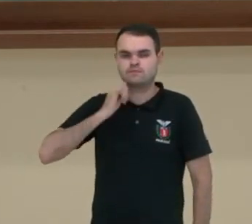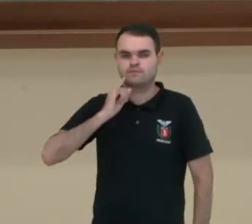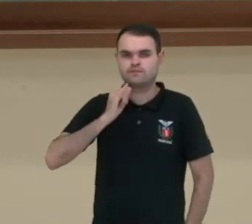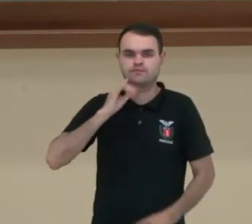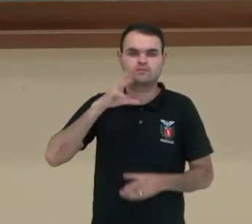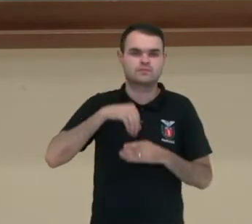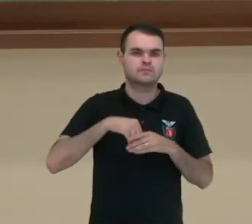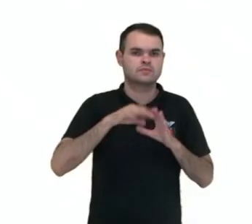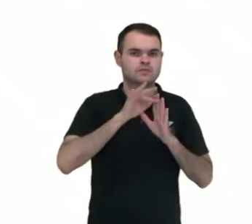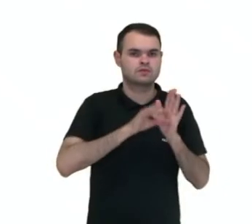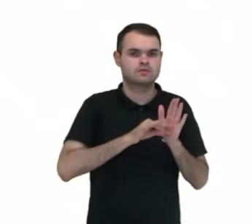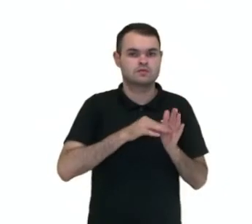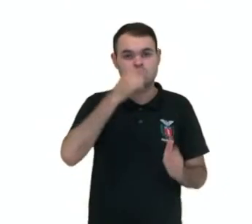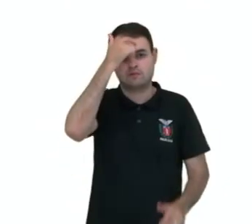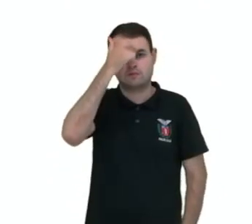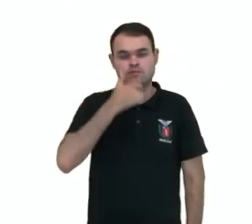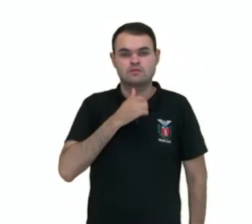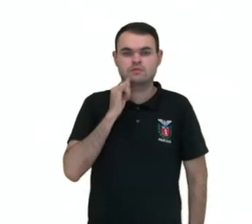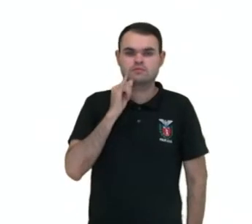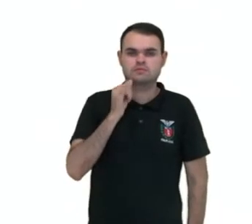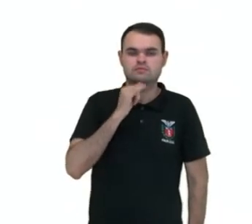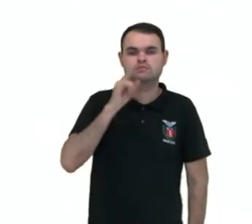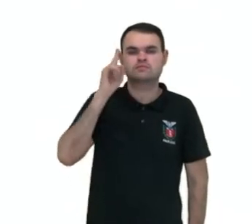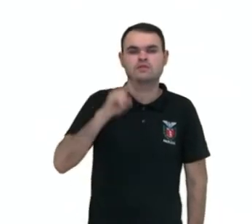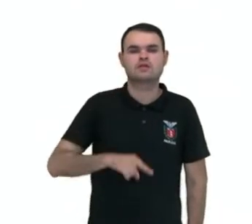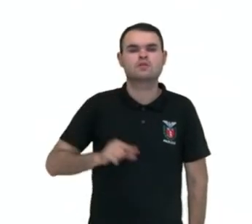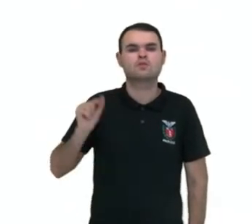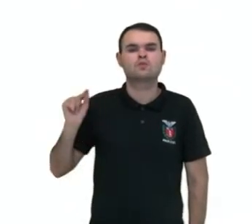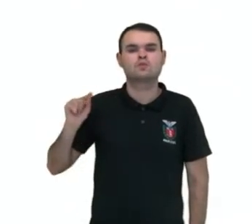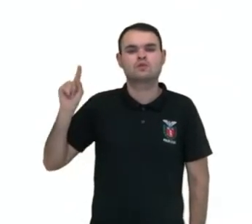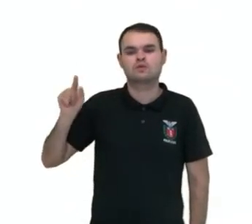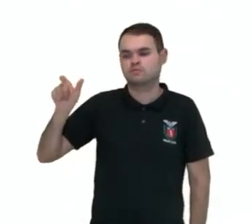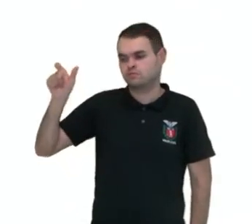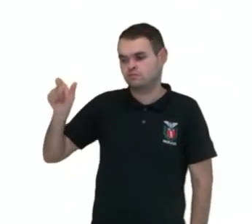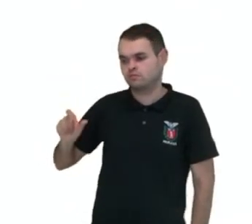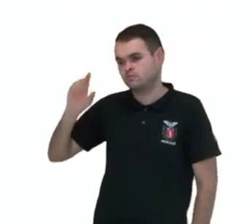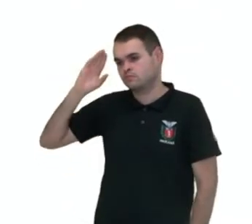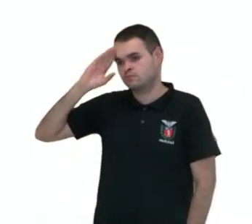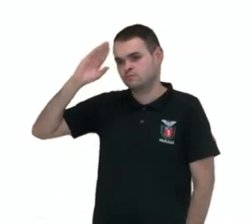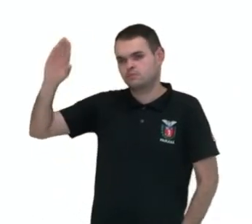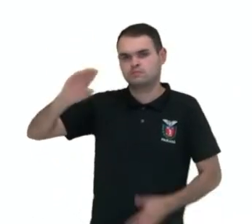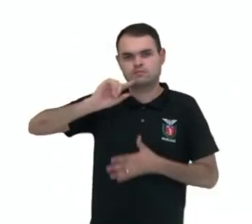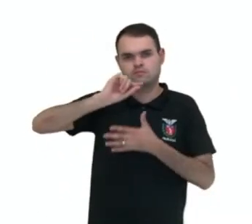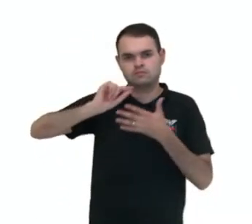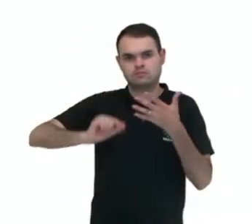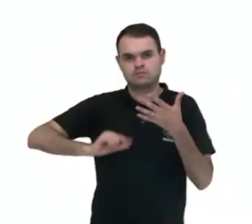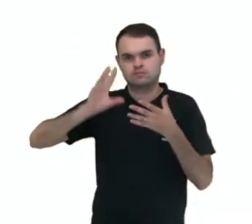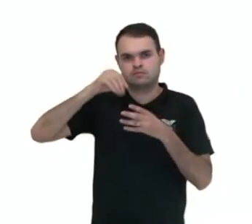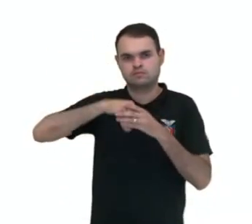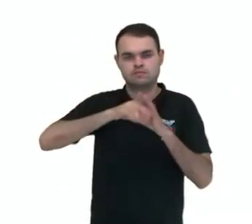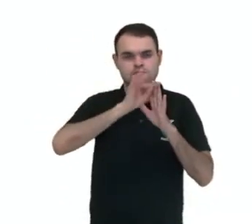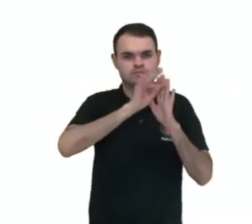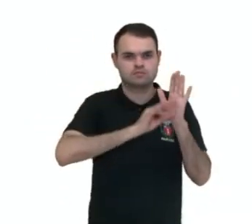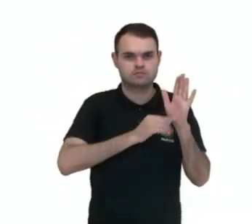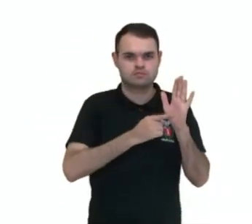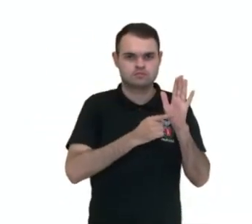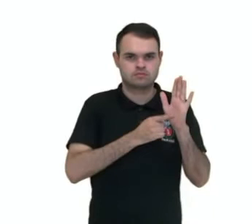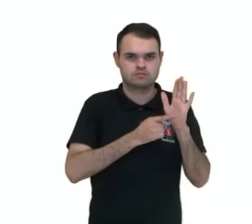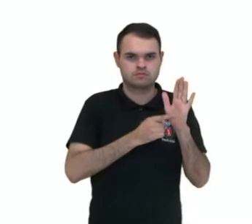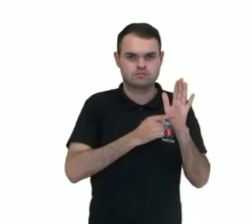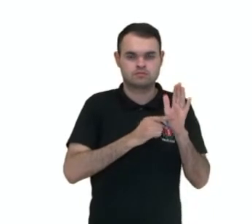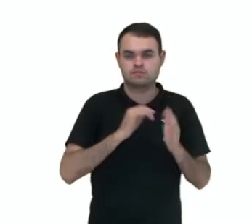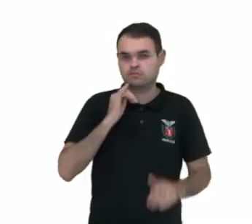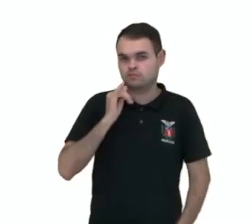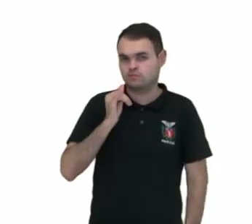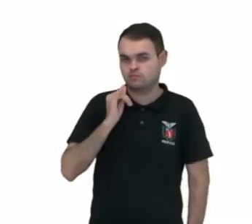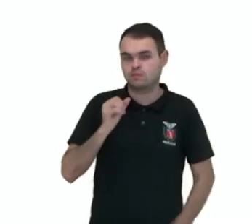Olha lá, o narrador, então, ele é colocado como um dos principais elementos dentro do nosso texto, né? Então, o